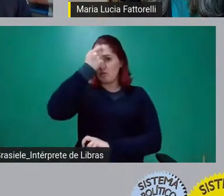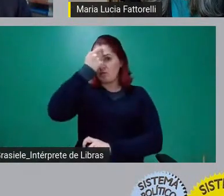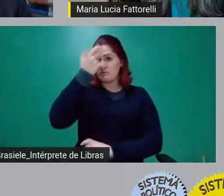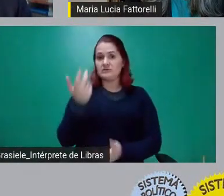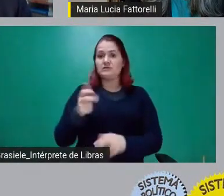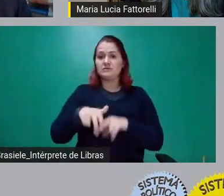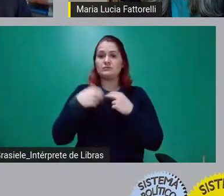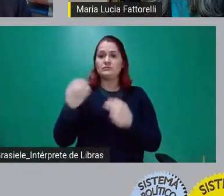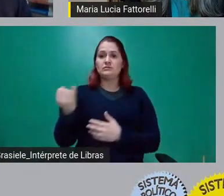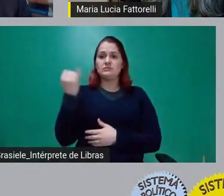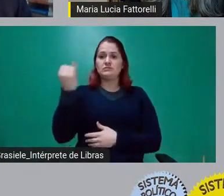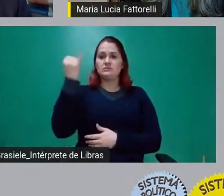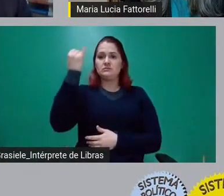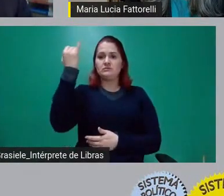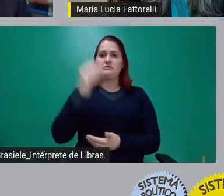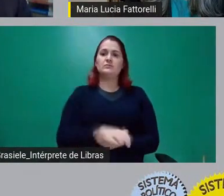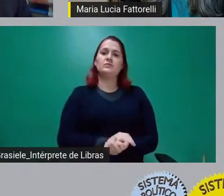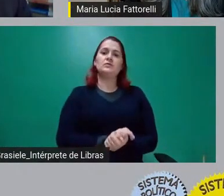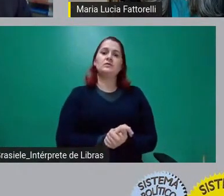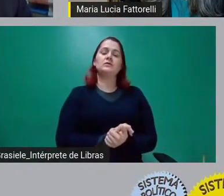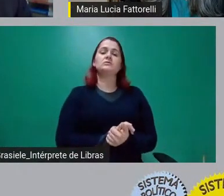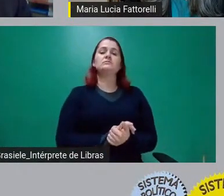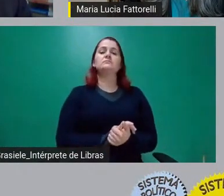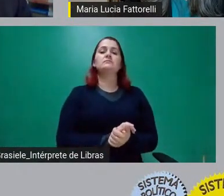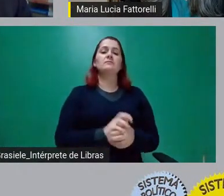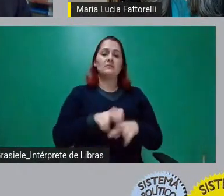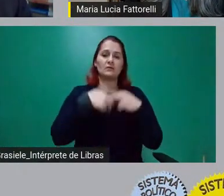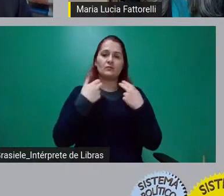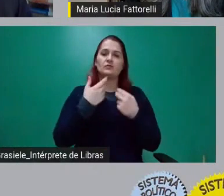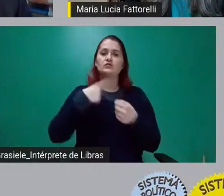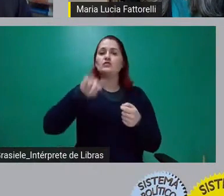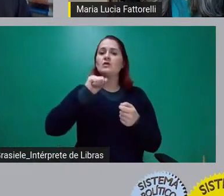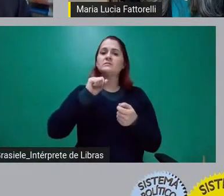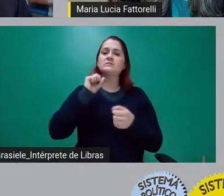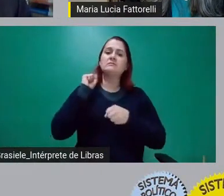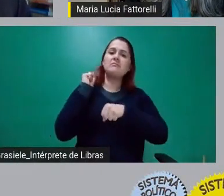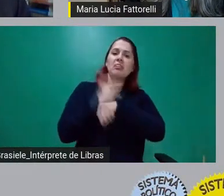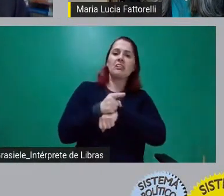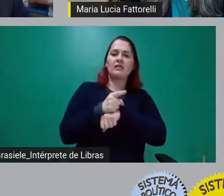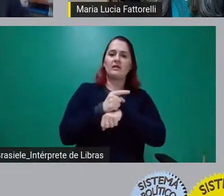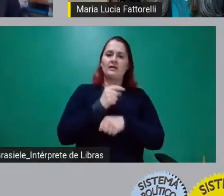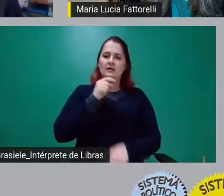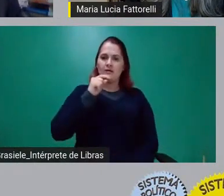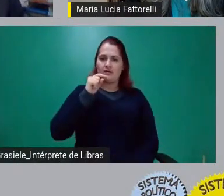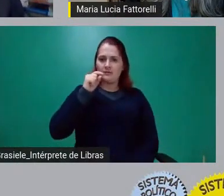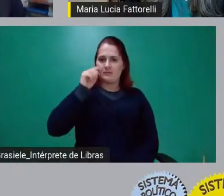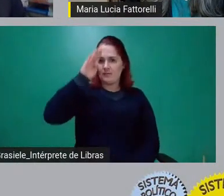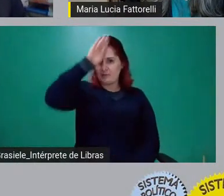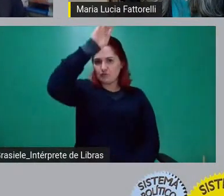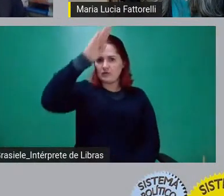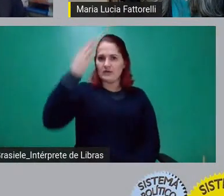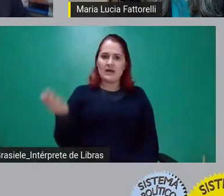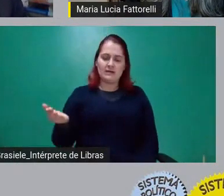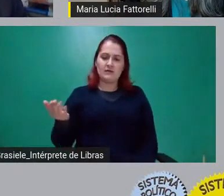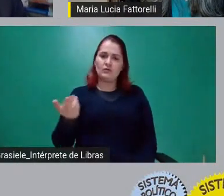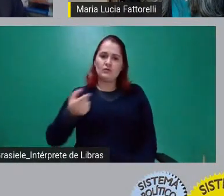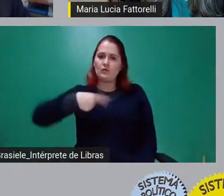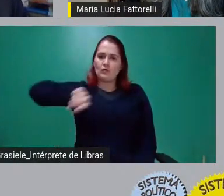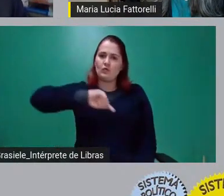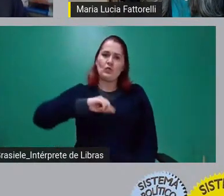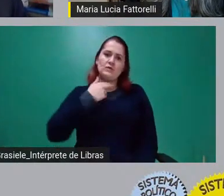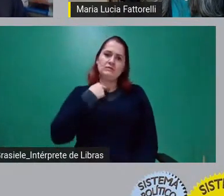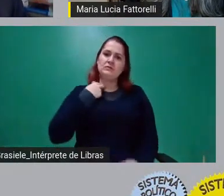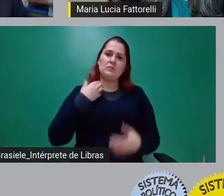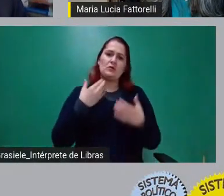que está colocada para todos e todas nós, derrubar Bolsonaro. Não é possível convivermos com um governo